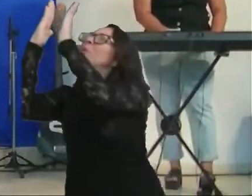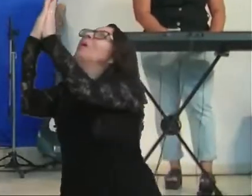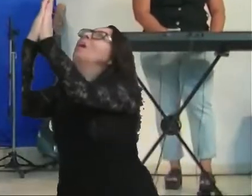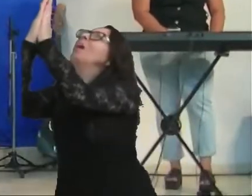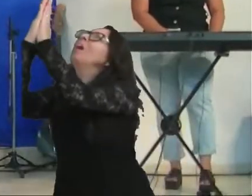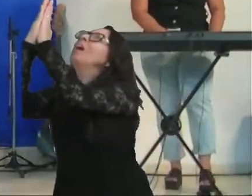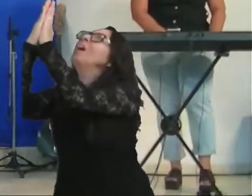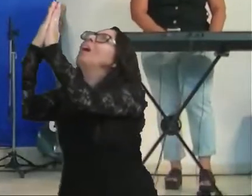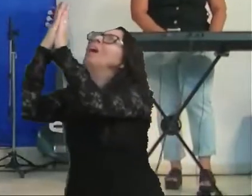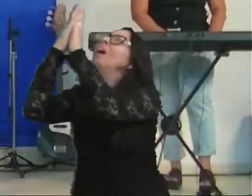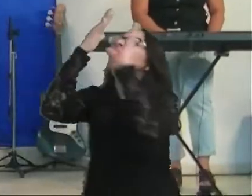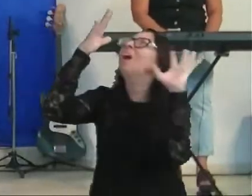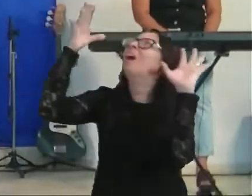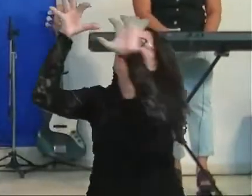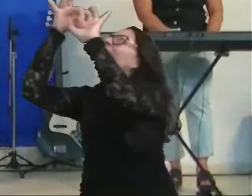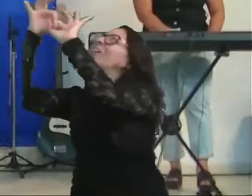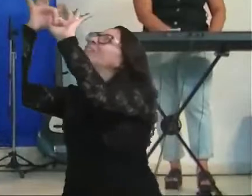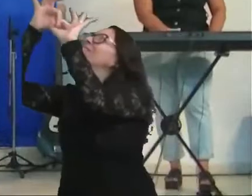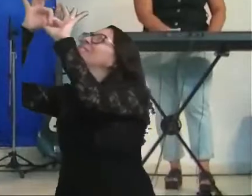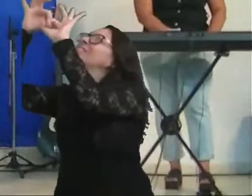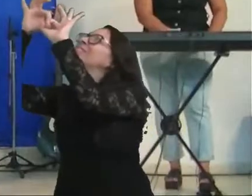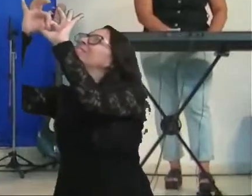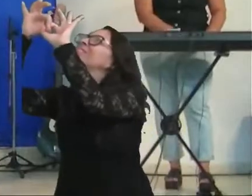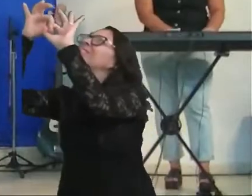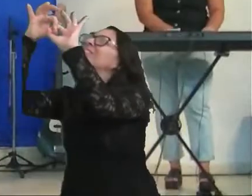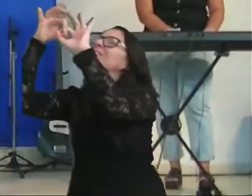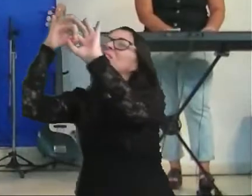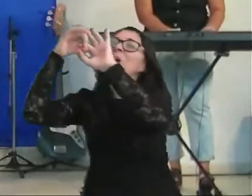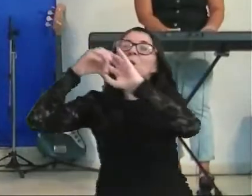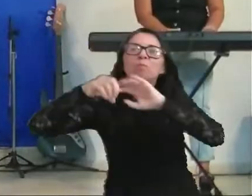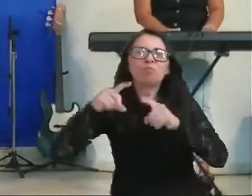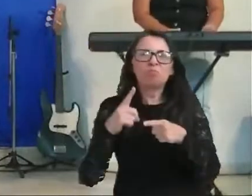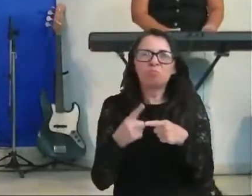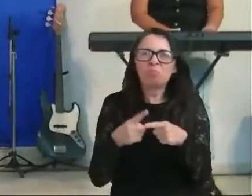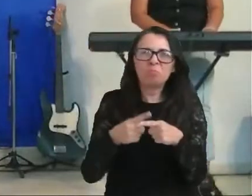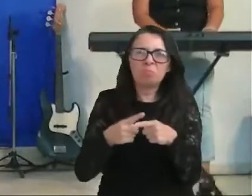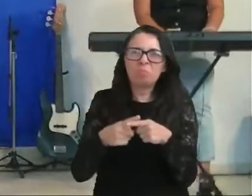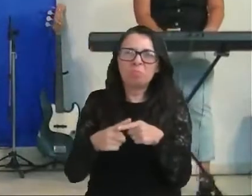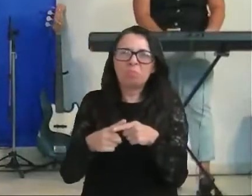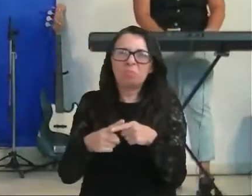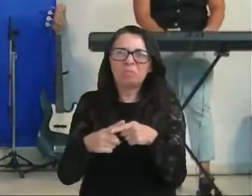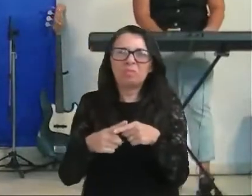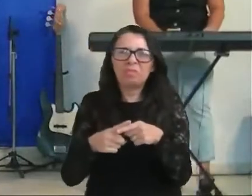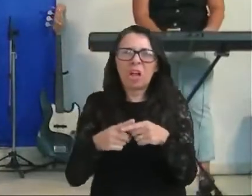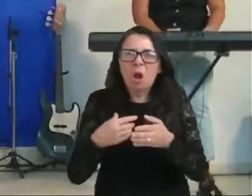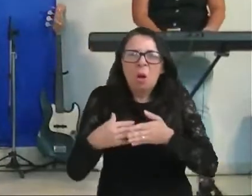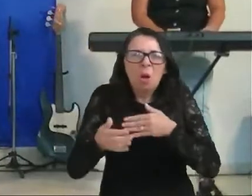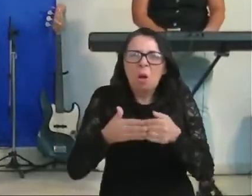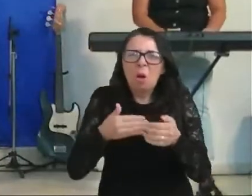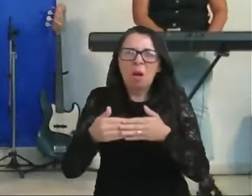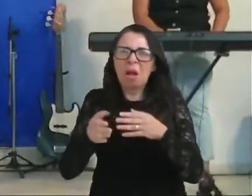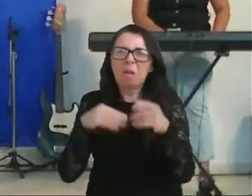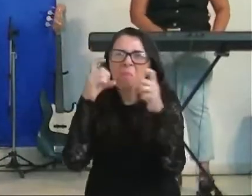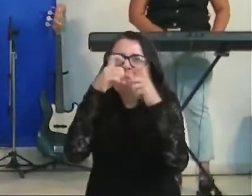o meu Deus e não vão me impedir de